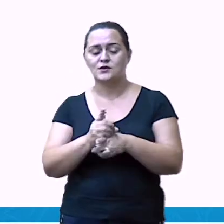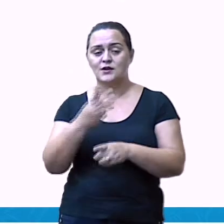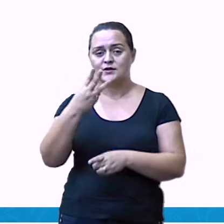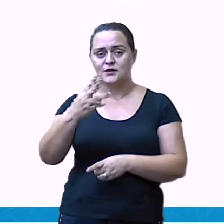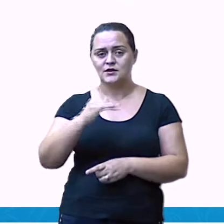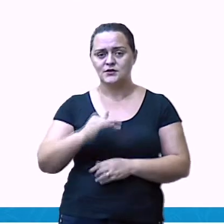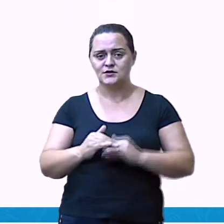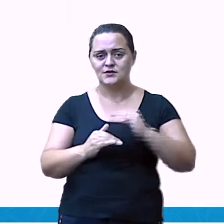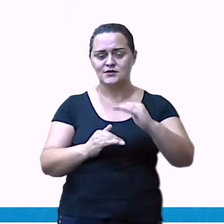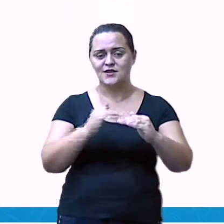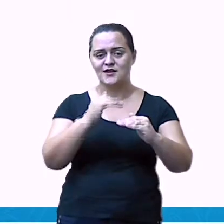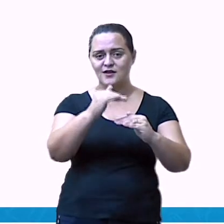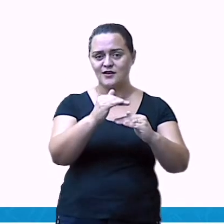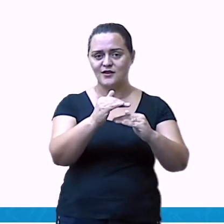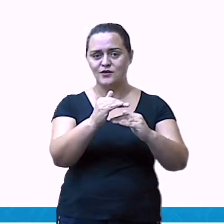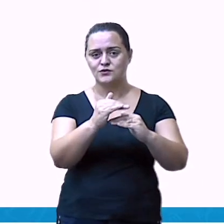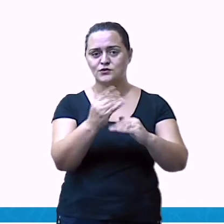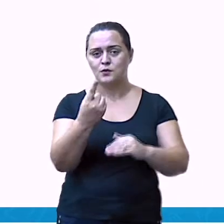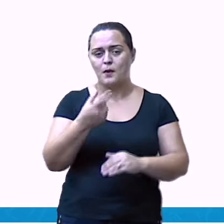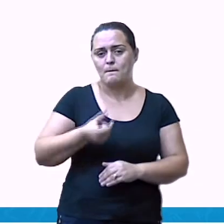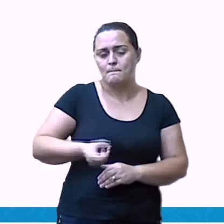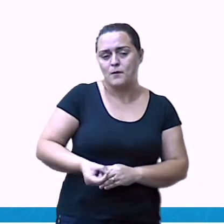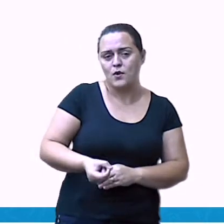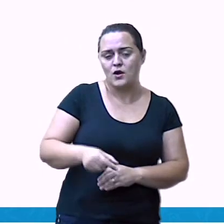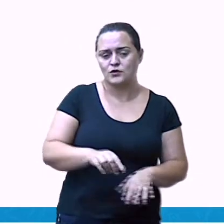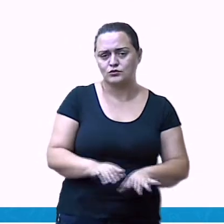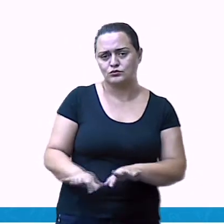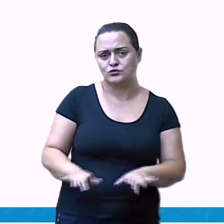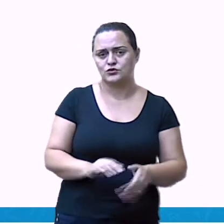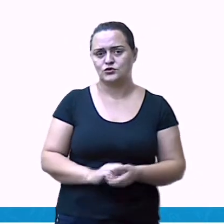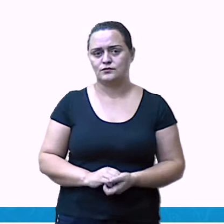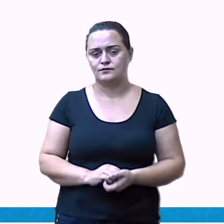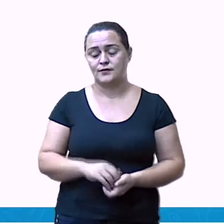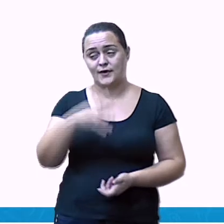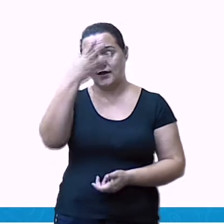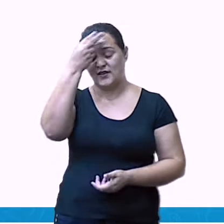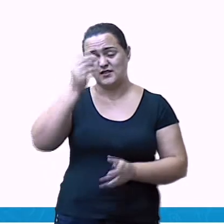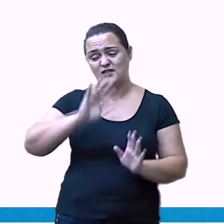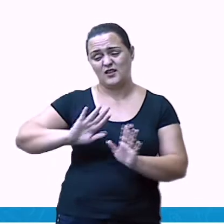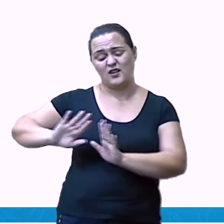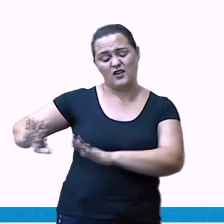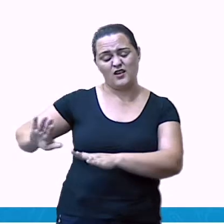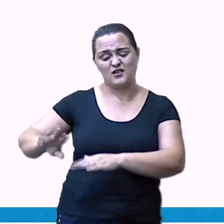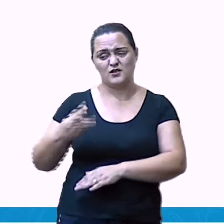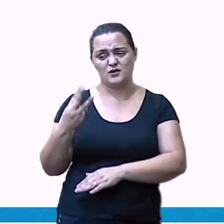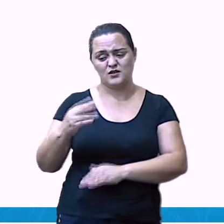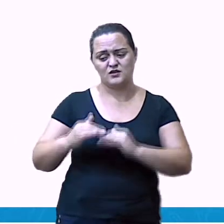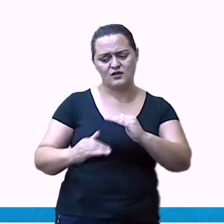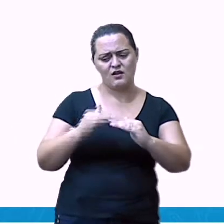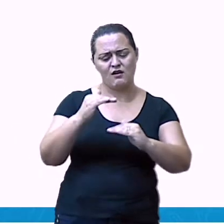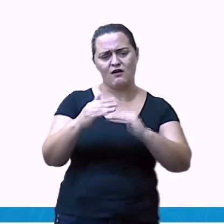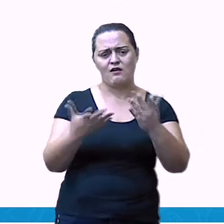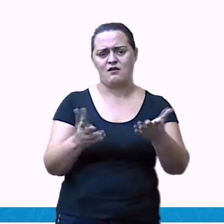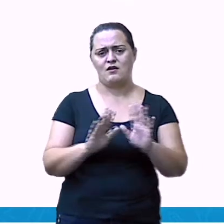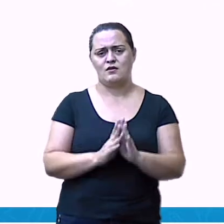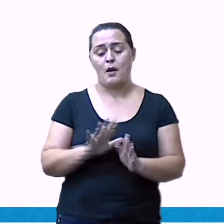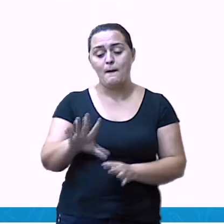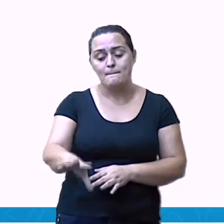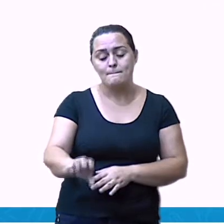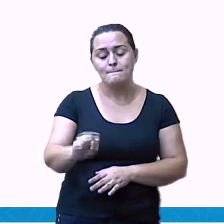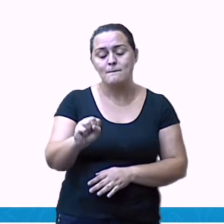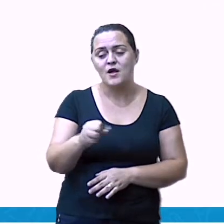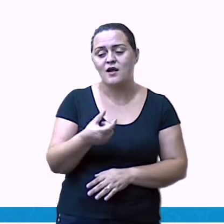3 degraus e uma moeda no chão. Esqueça os 3 degraus, apanhe